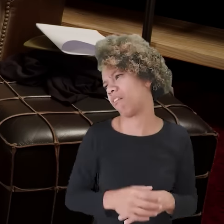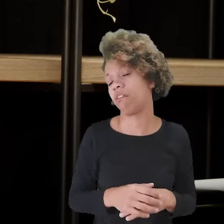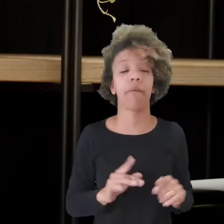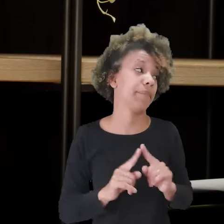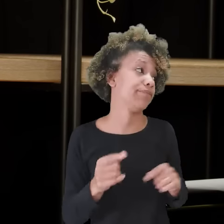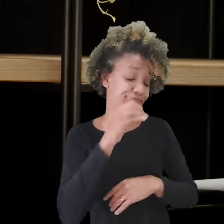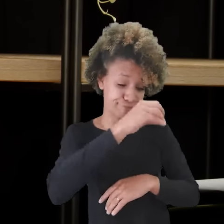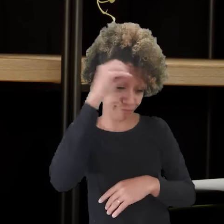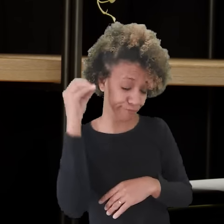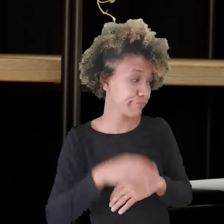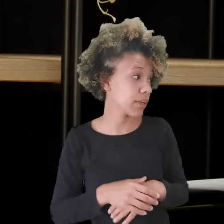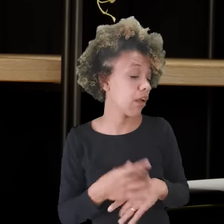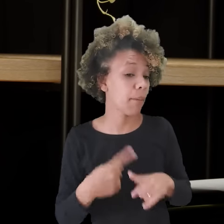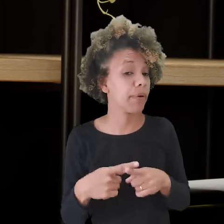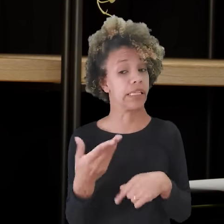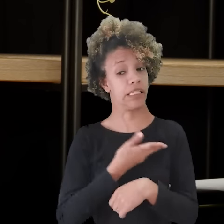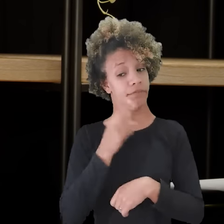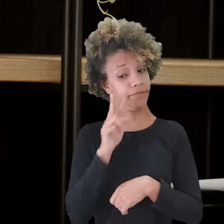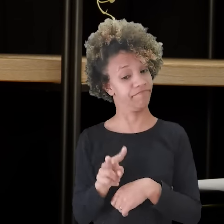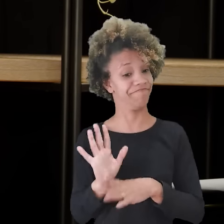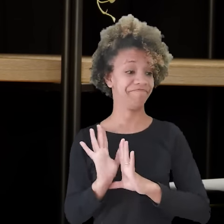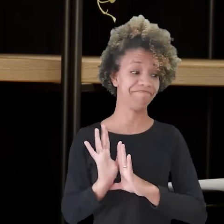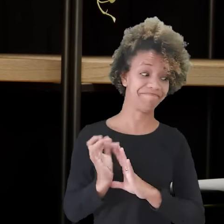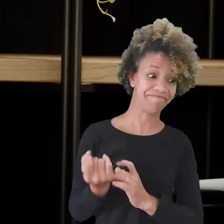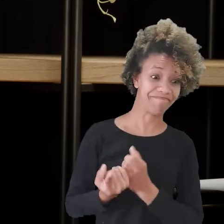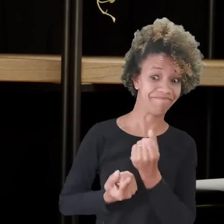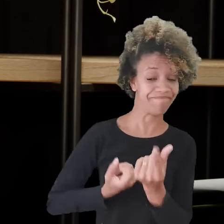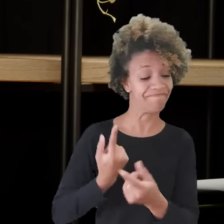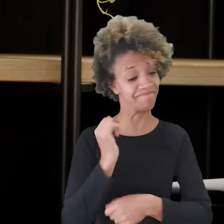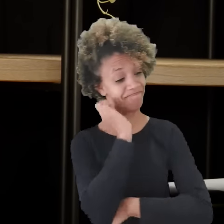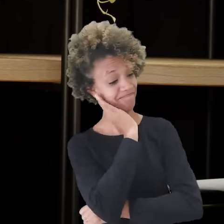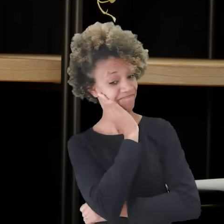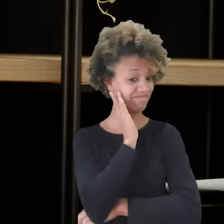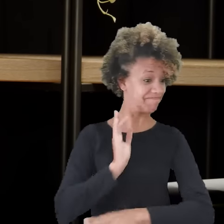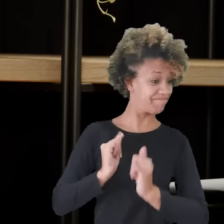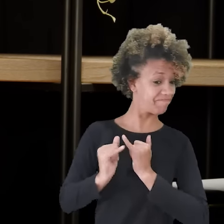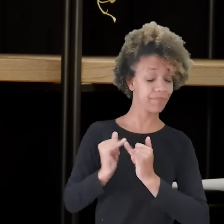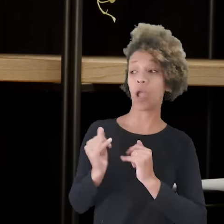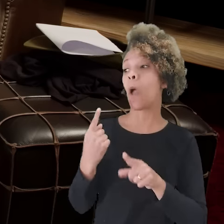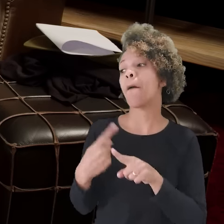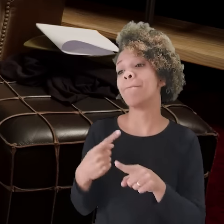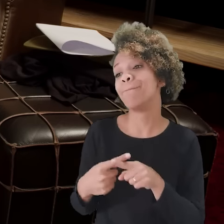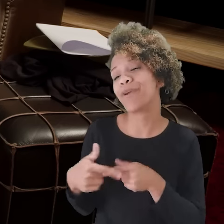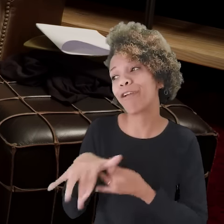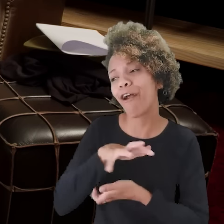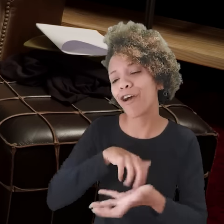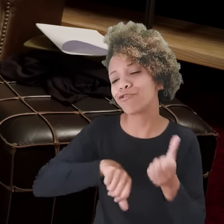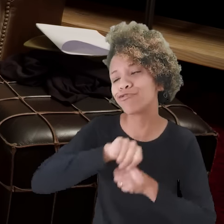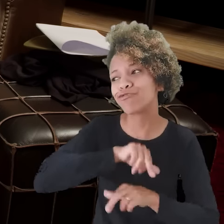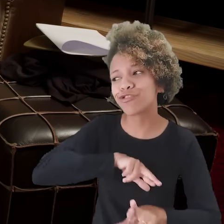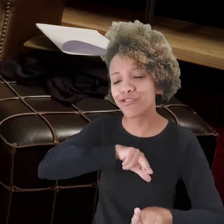só que é uma grande hipocrisia porque você vai ver a piada desses mesmos coleguinhas e você vai ver coisas ali que situação